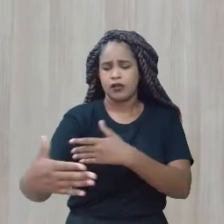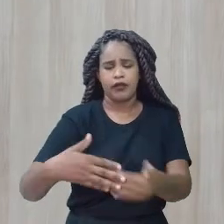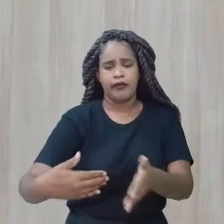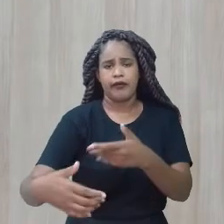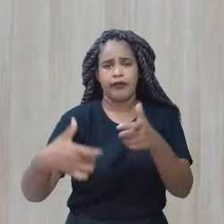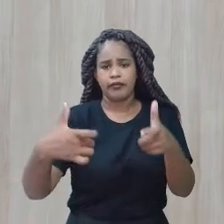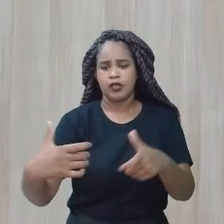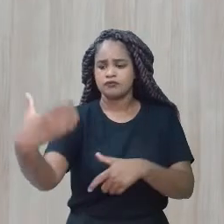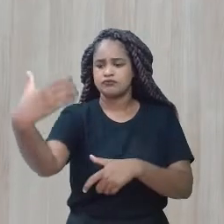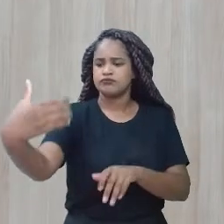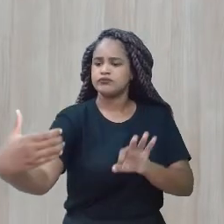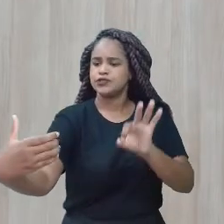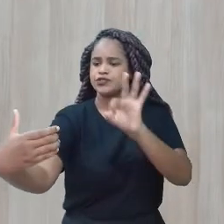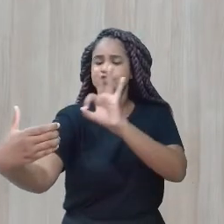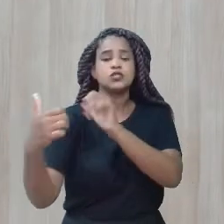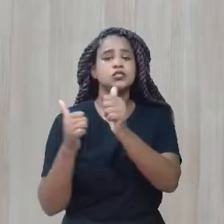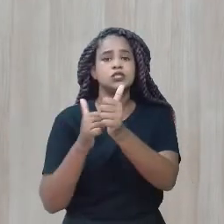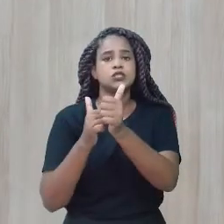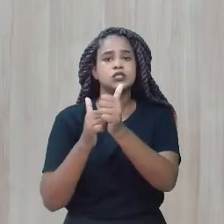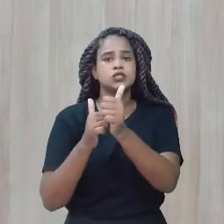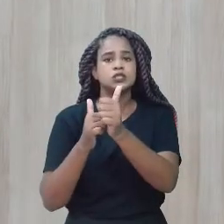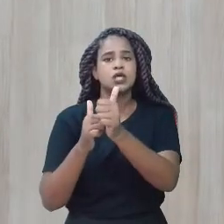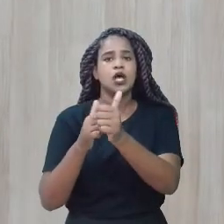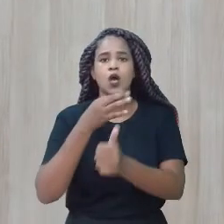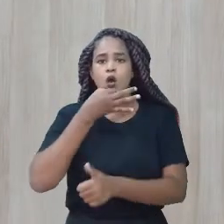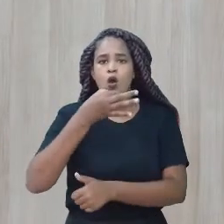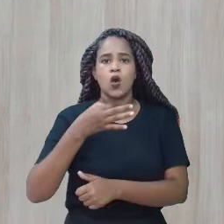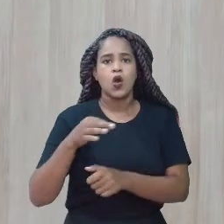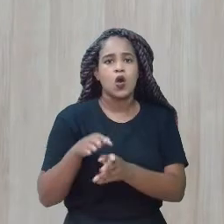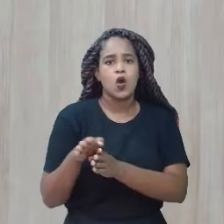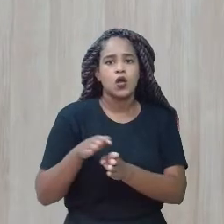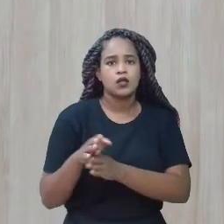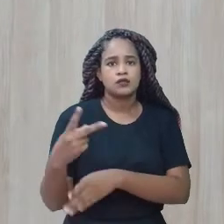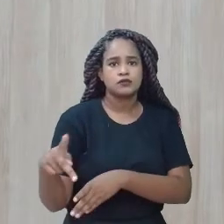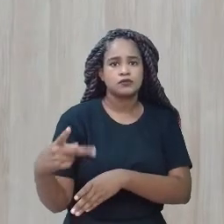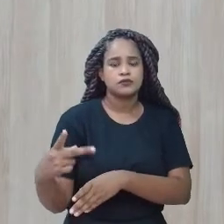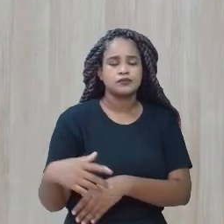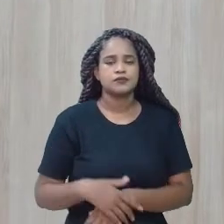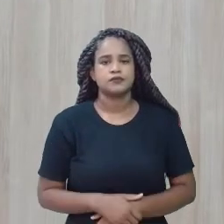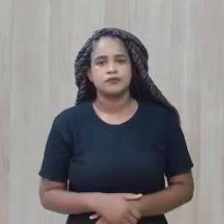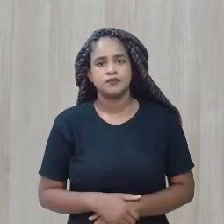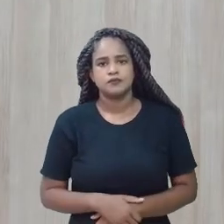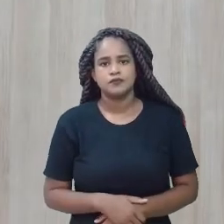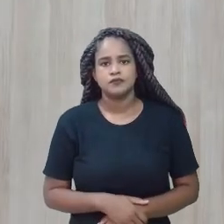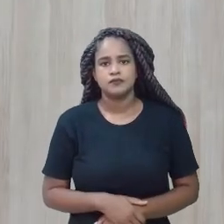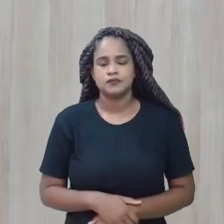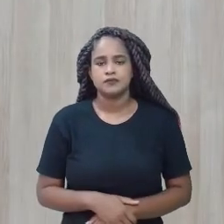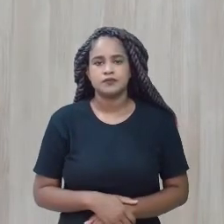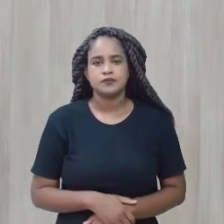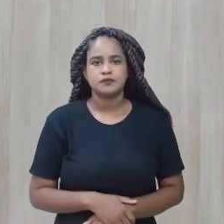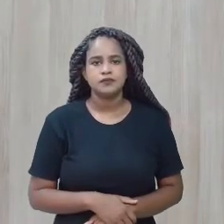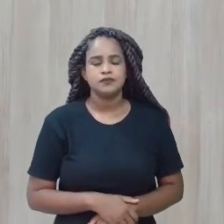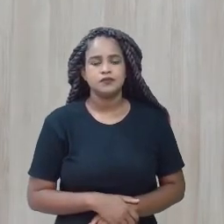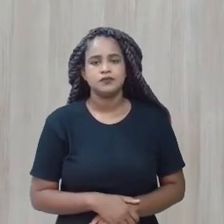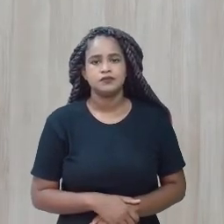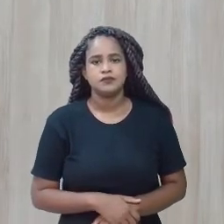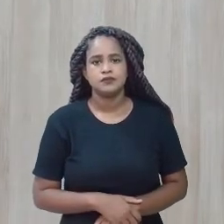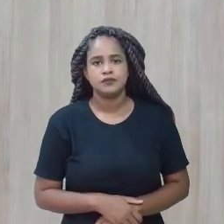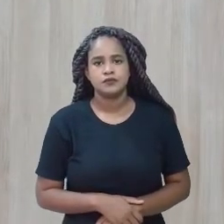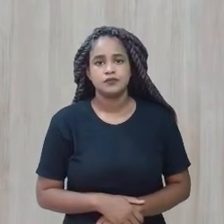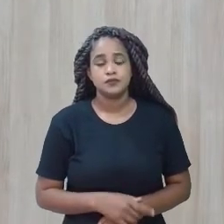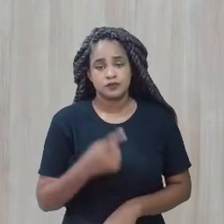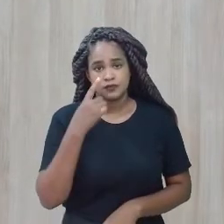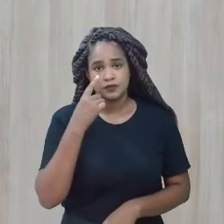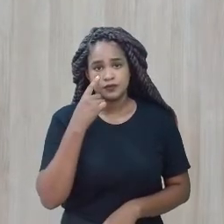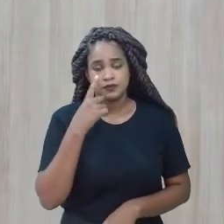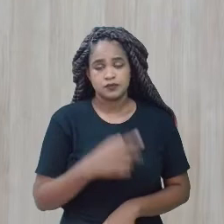e você vai seguindo ali a receita que você quer fazer. Então, é um gênero textual, a receita de